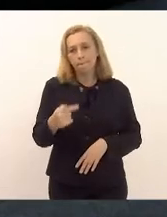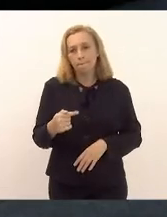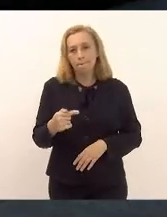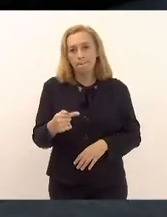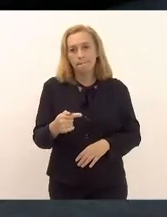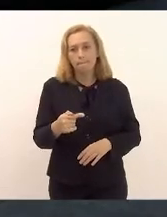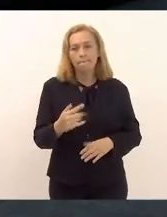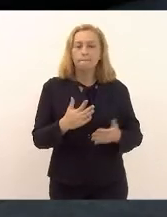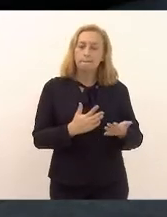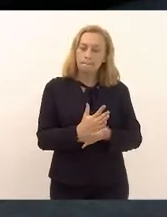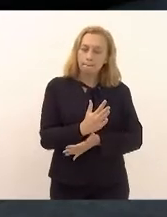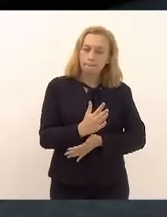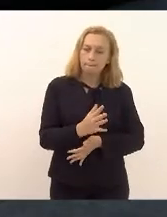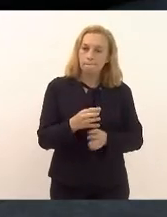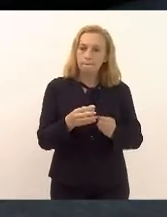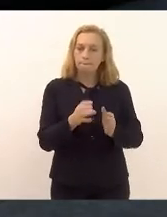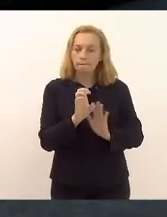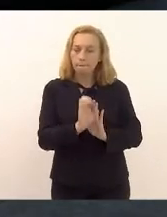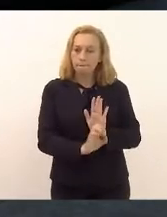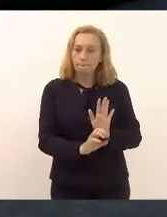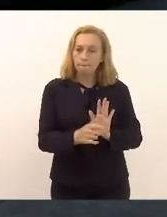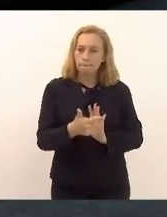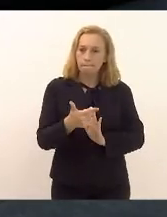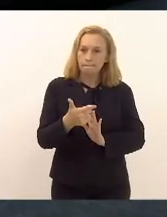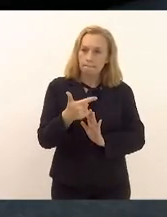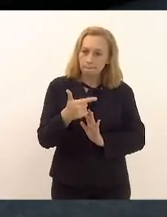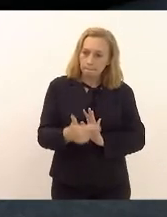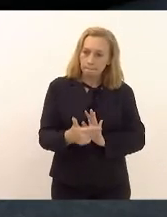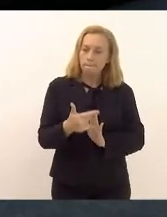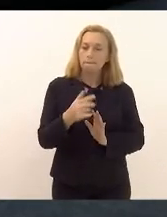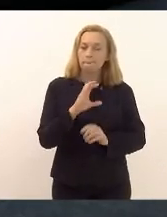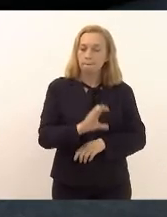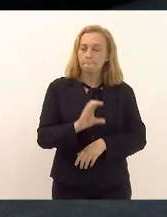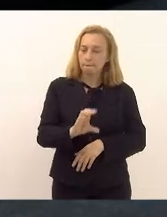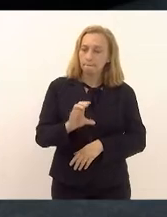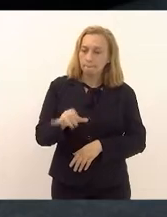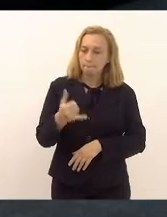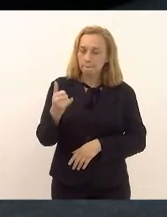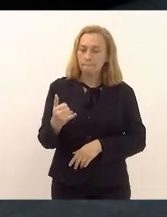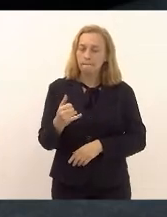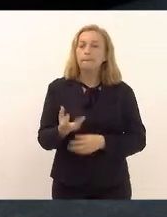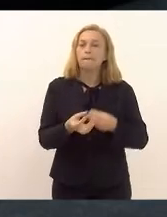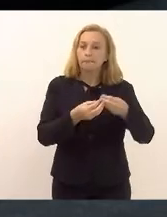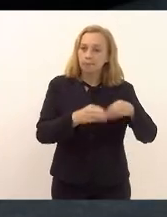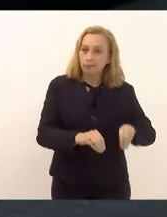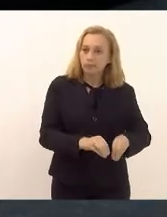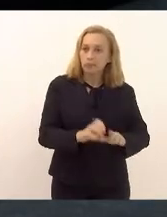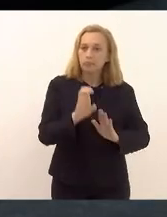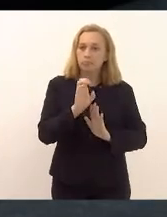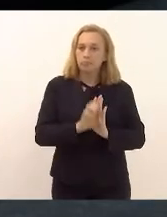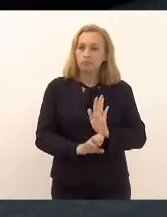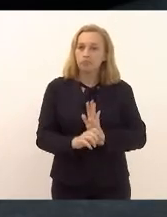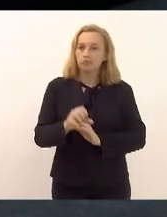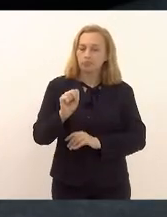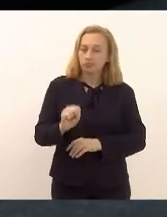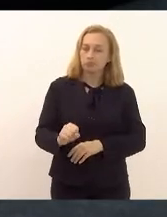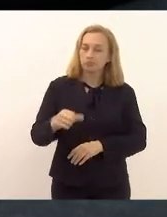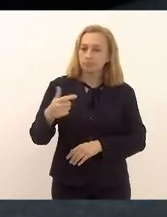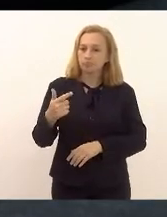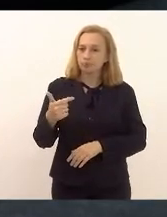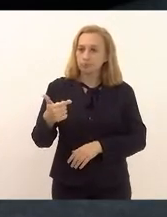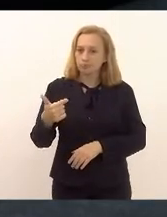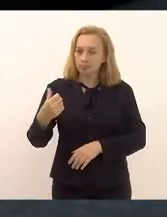7 pela aprovação da emenda 2 da CCJ. Prejudicada às emendas 8 e